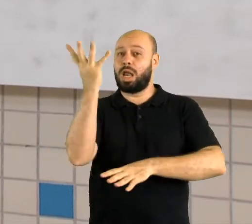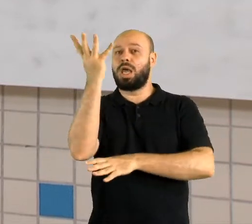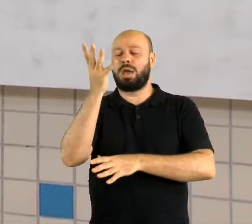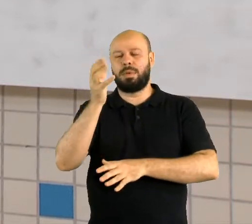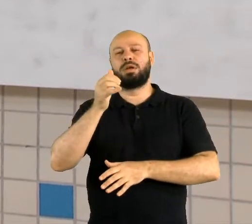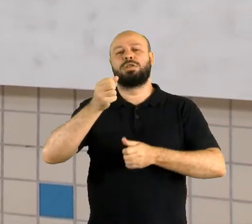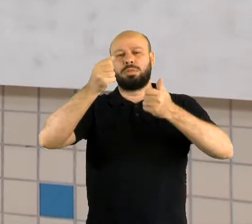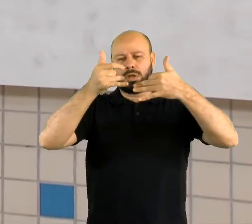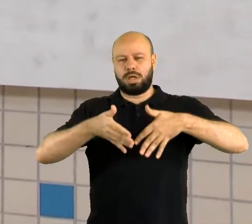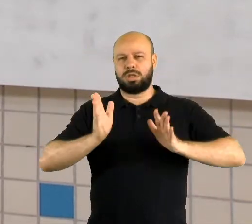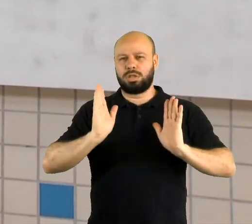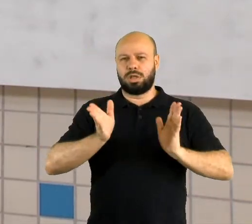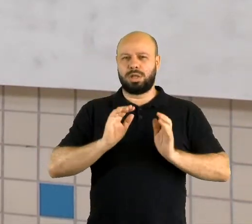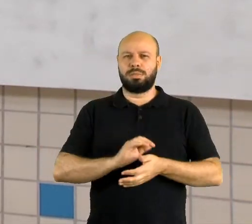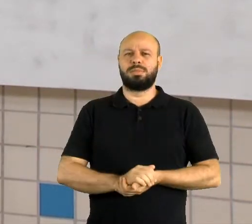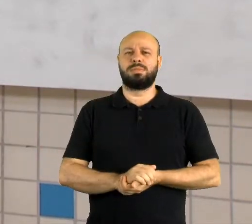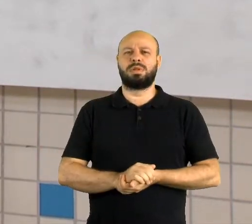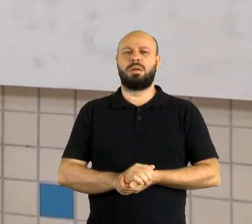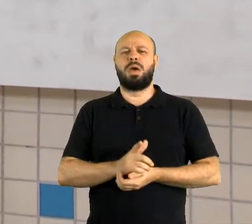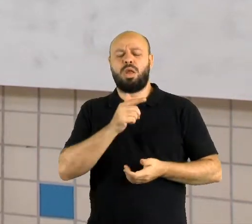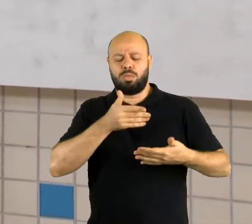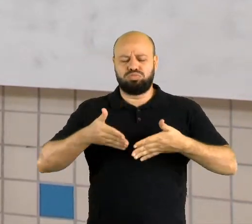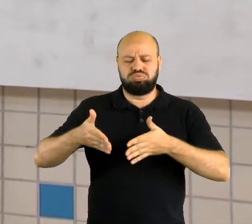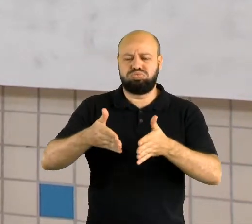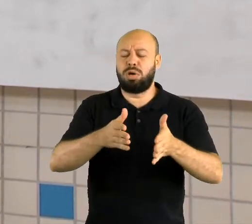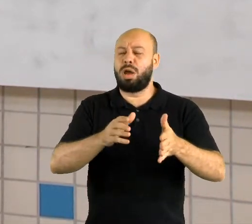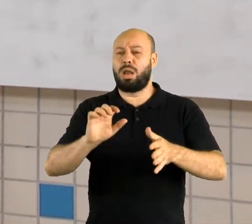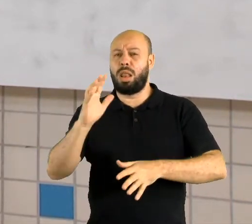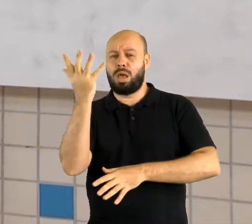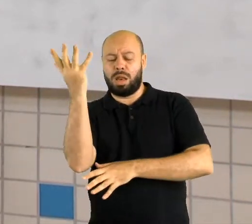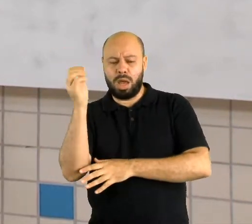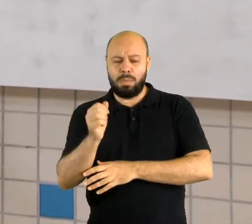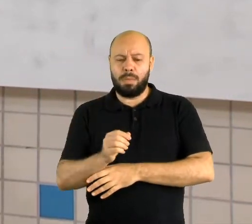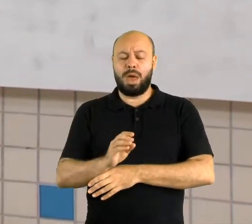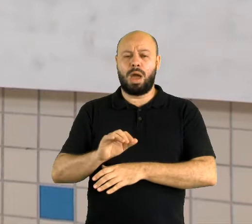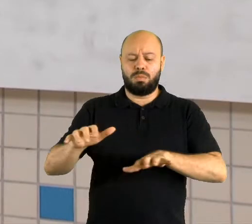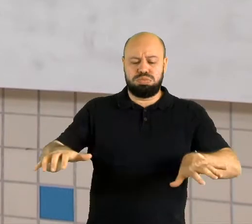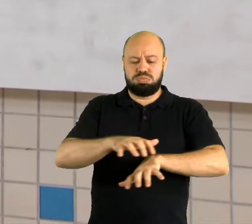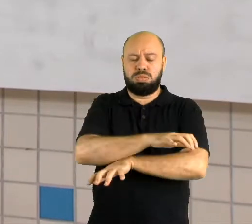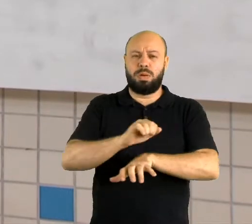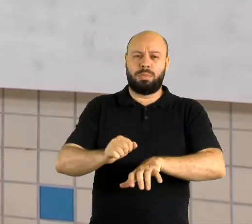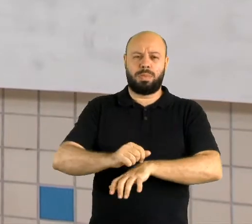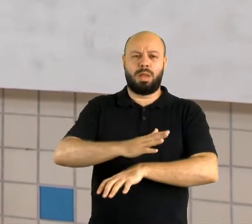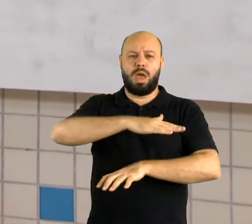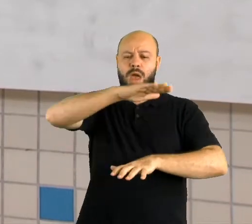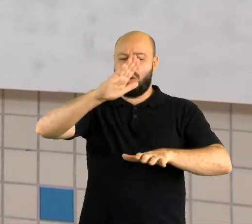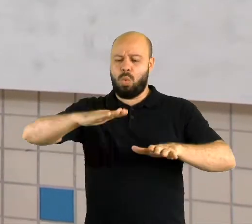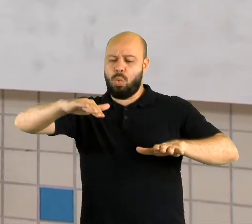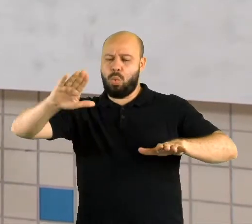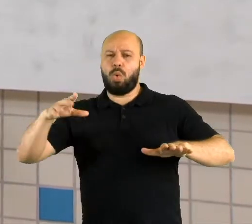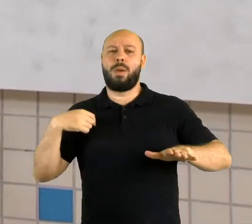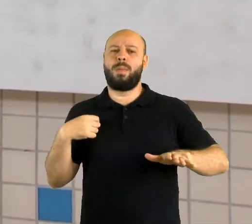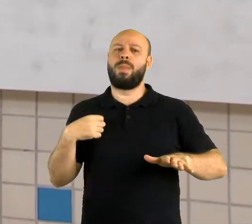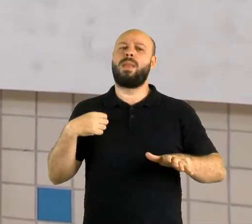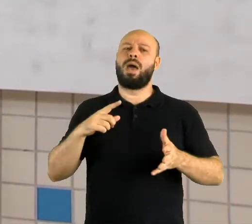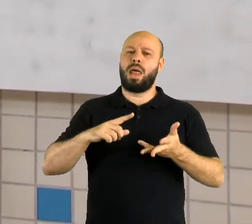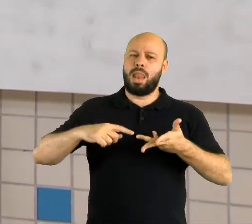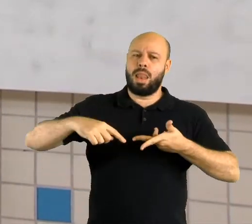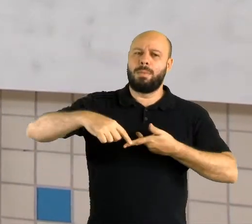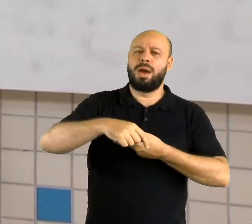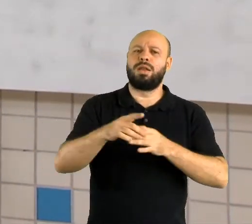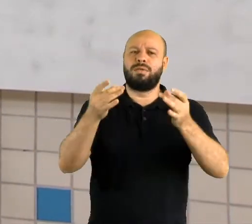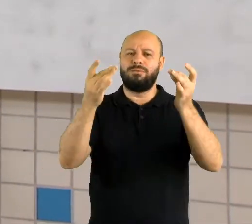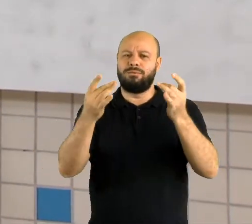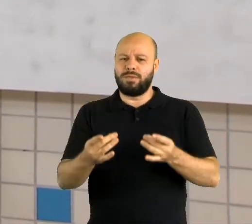clima. Hidrografia, clima, biomas e relevo fazem parte dos aspectos físicos de